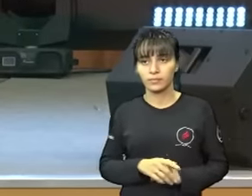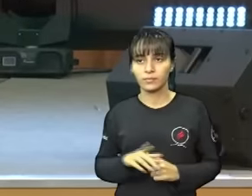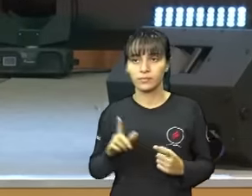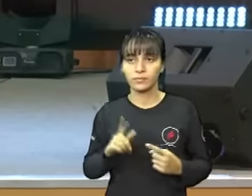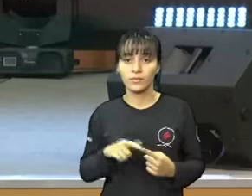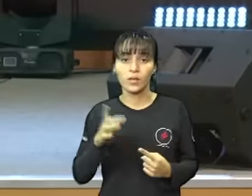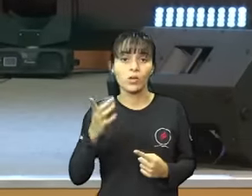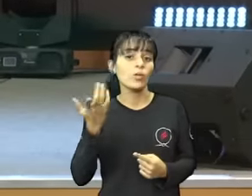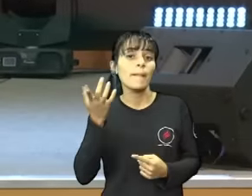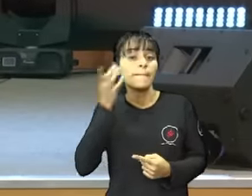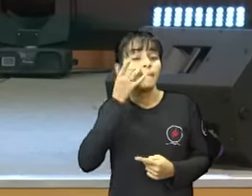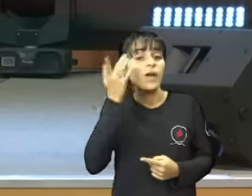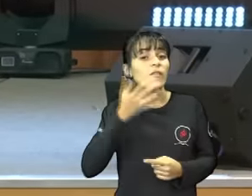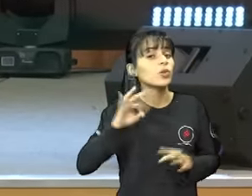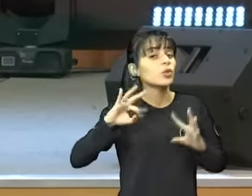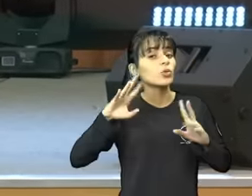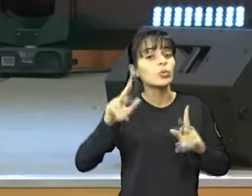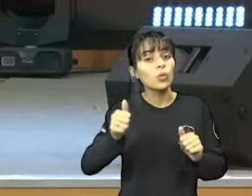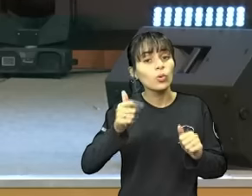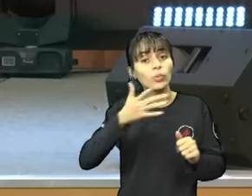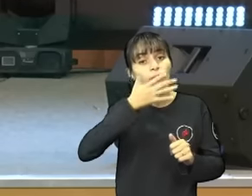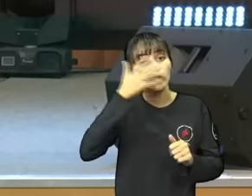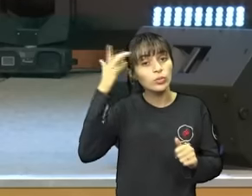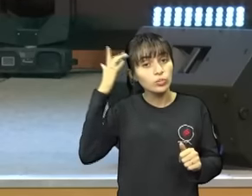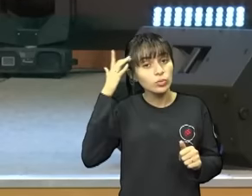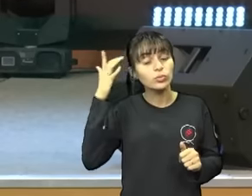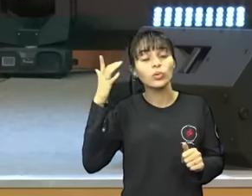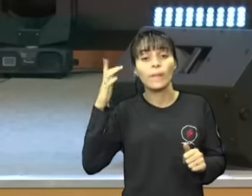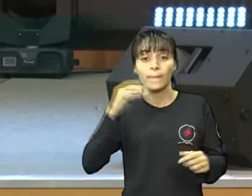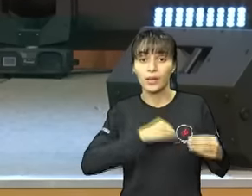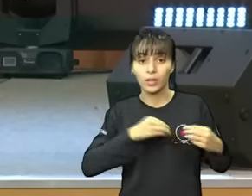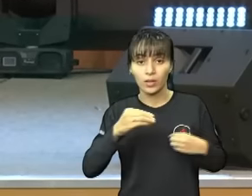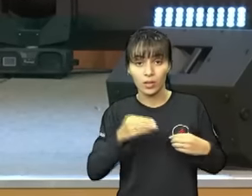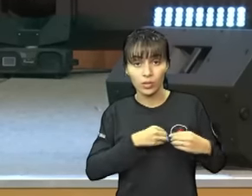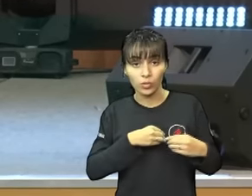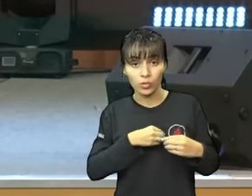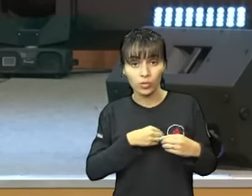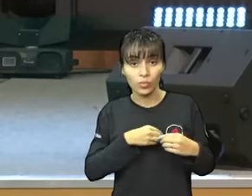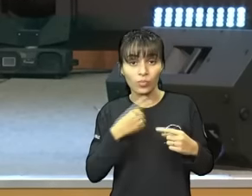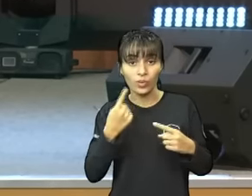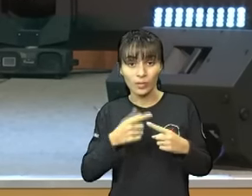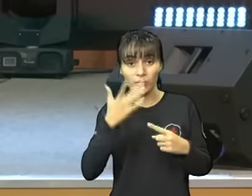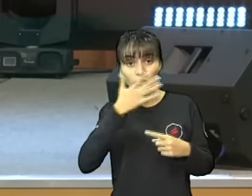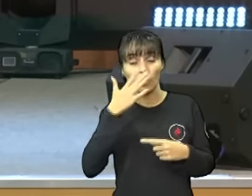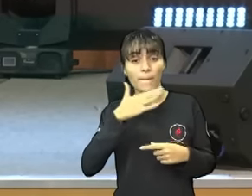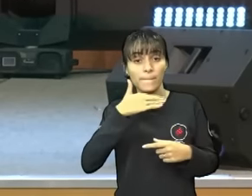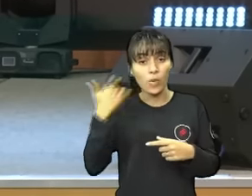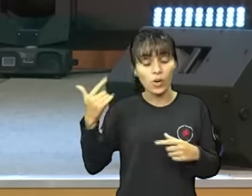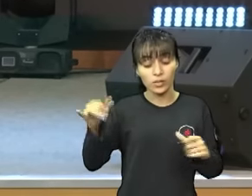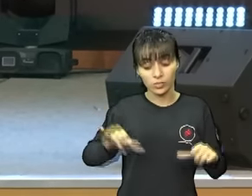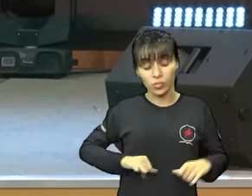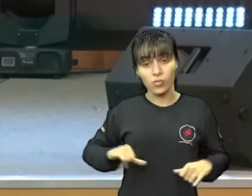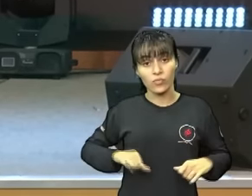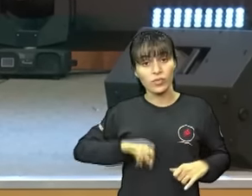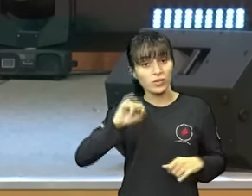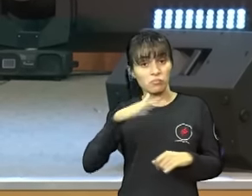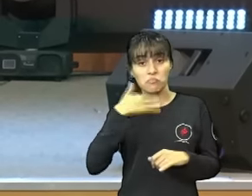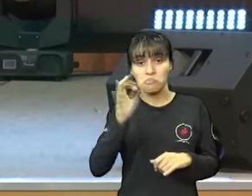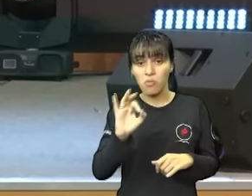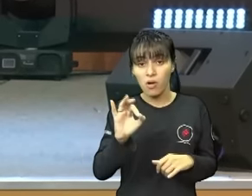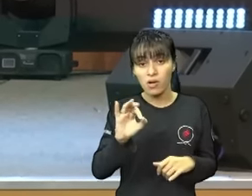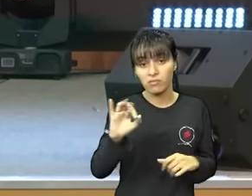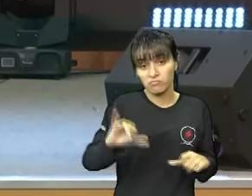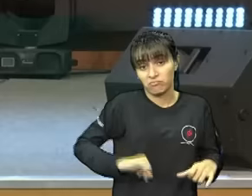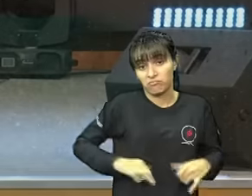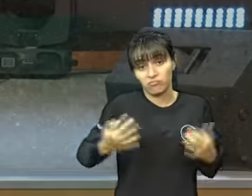prova que todo homem é pecador e é que o homem morre e sente dor e se você não morrer se eu não